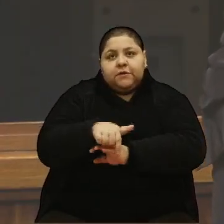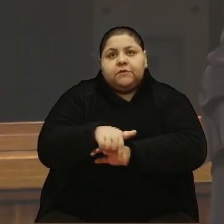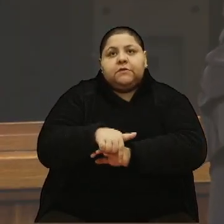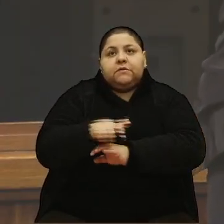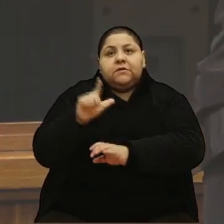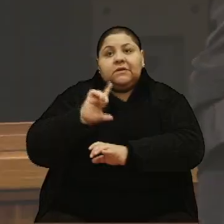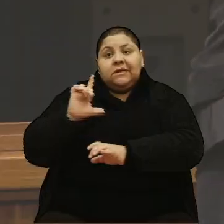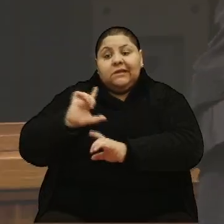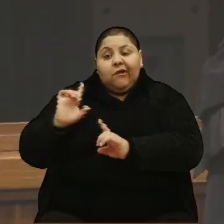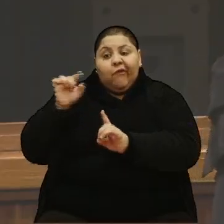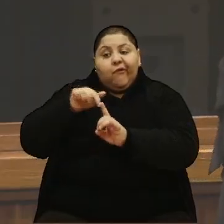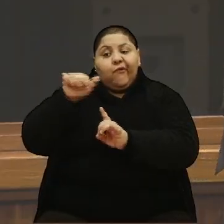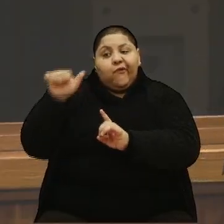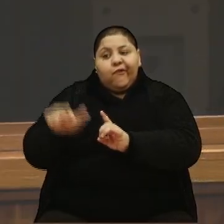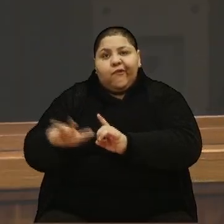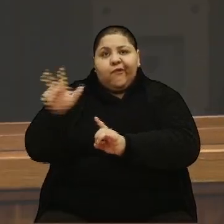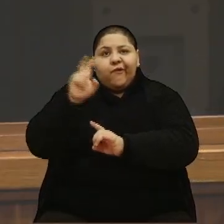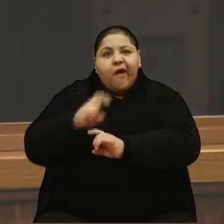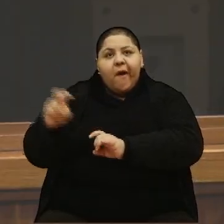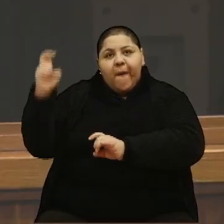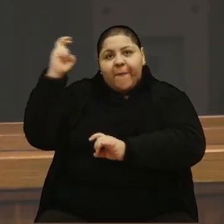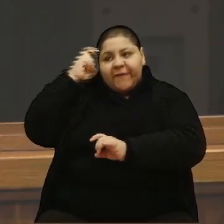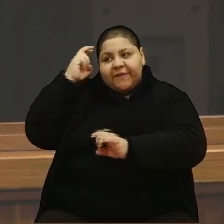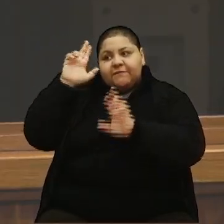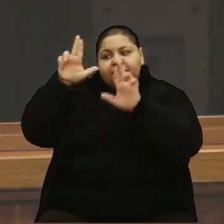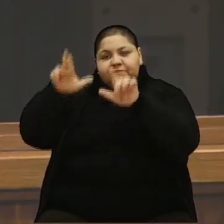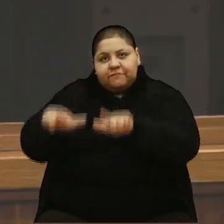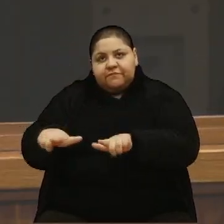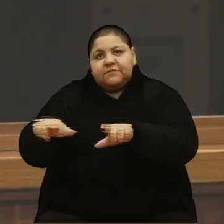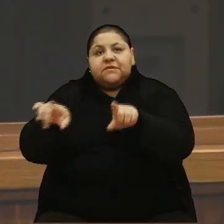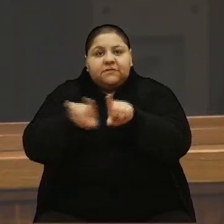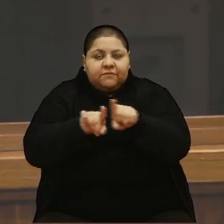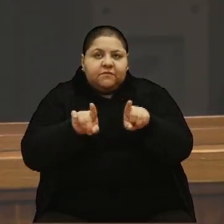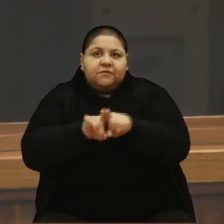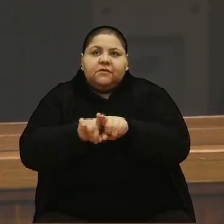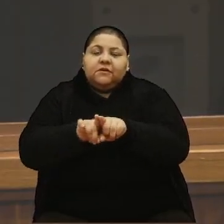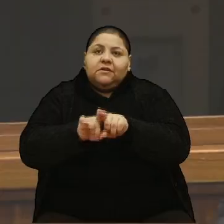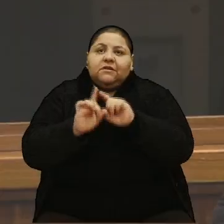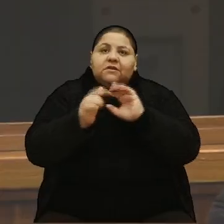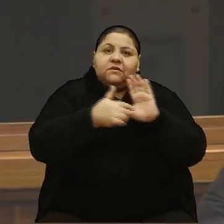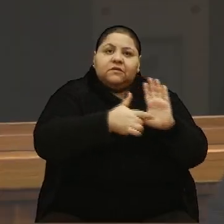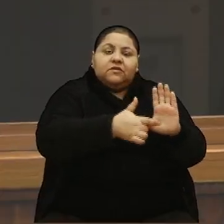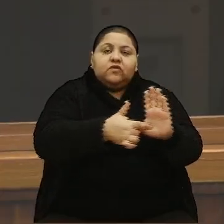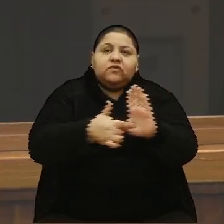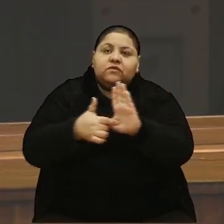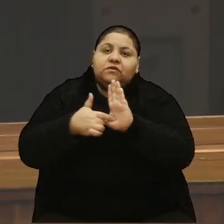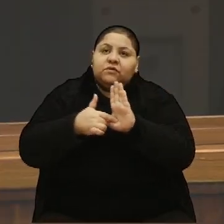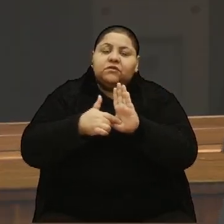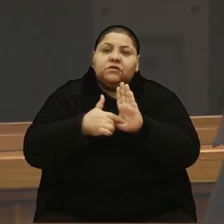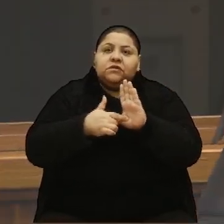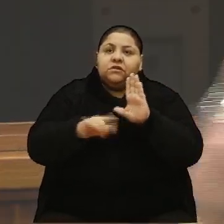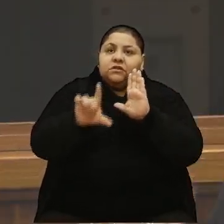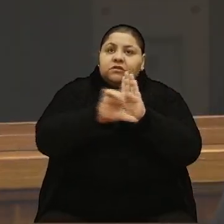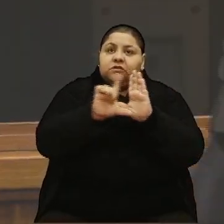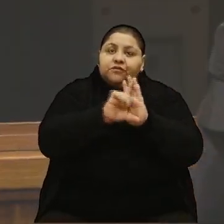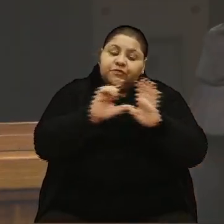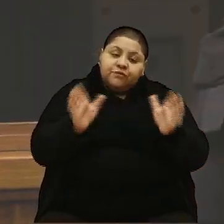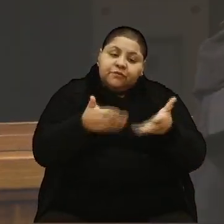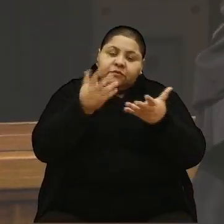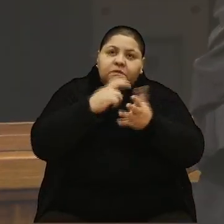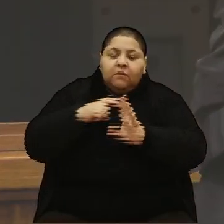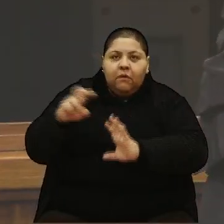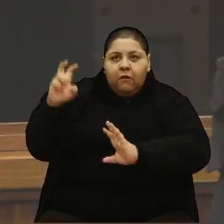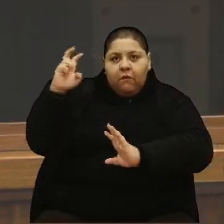visa valorizar a cultura local e, ao mesmo tempo, mostrar o quanto as leis de incentivo à